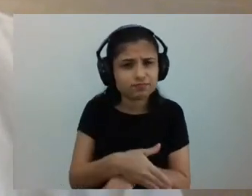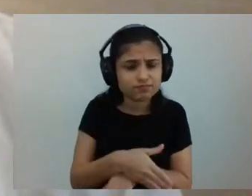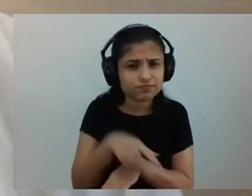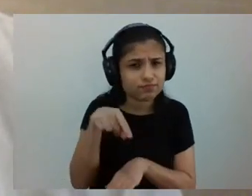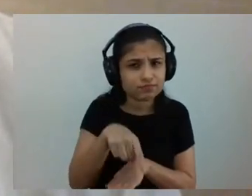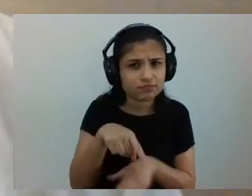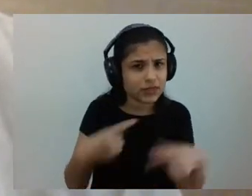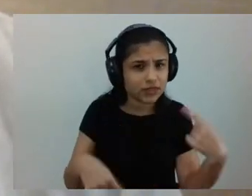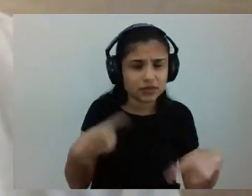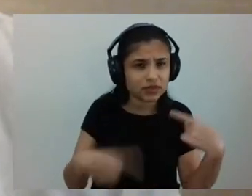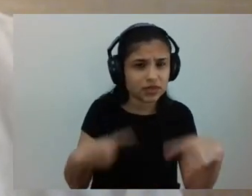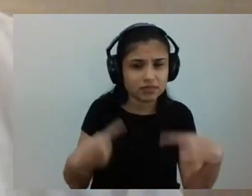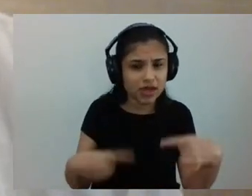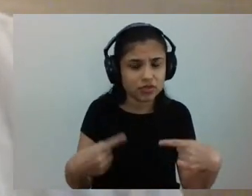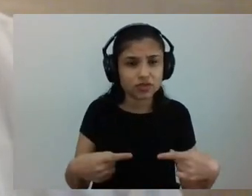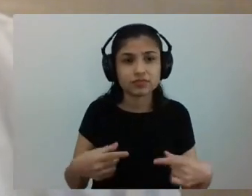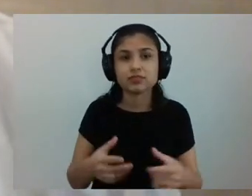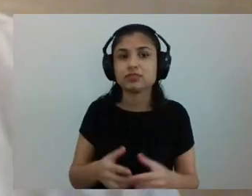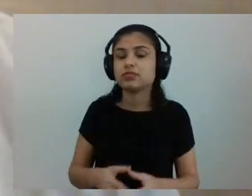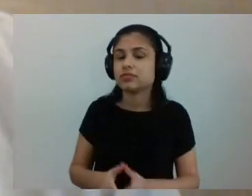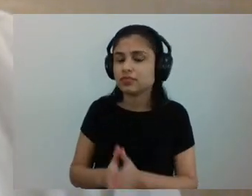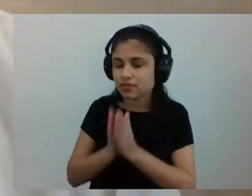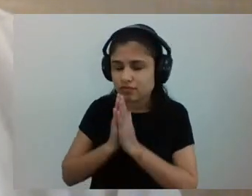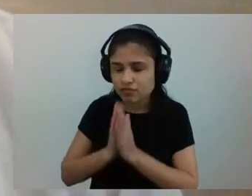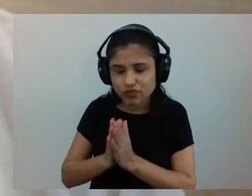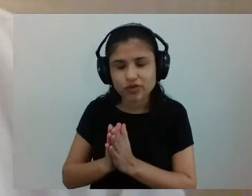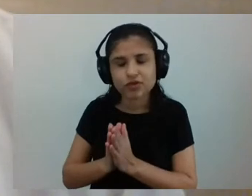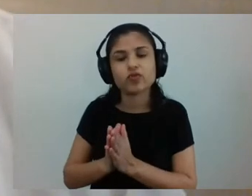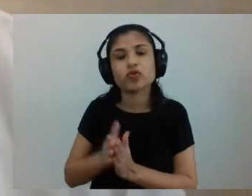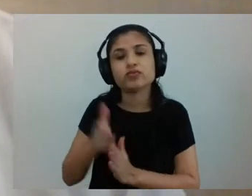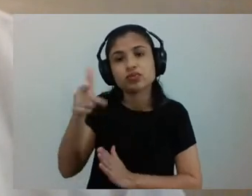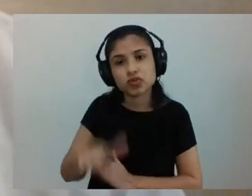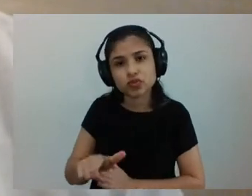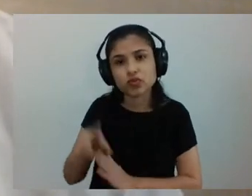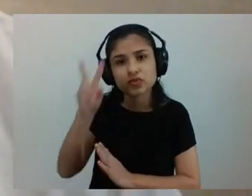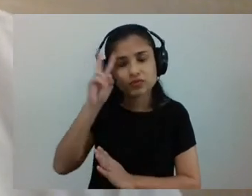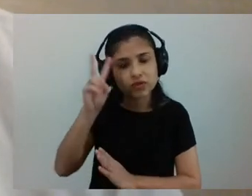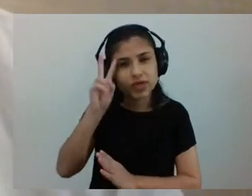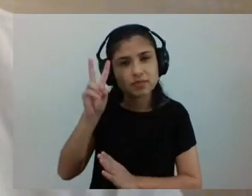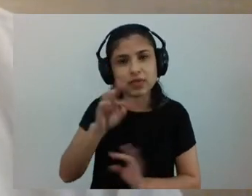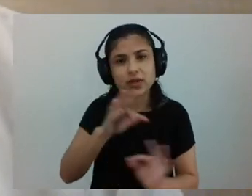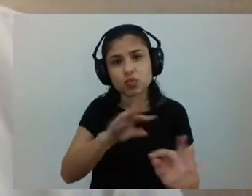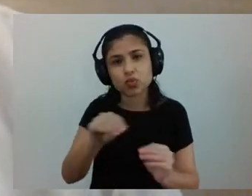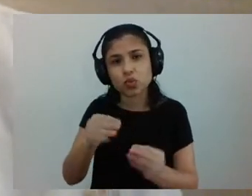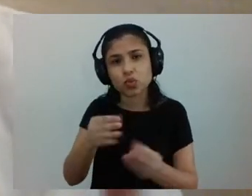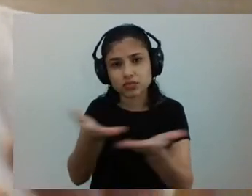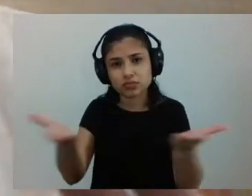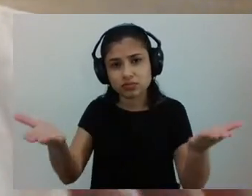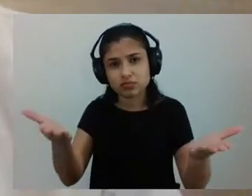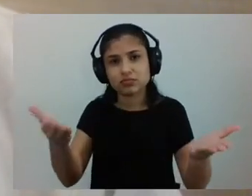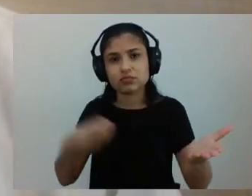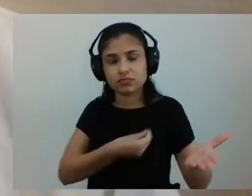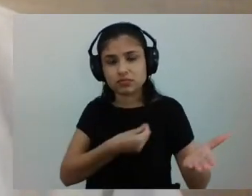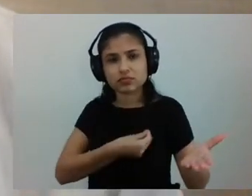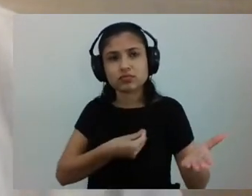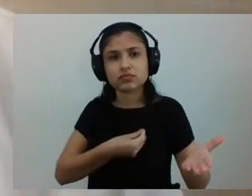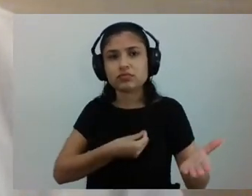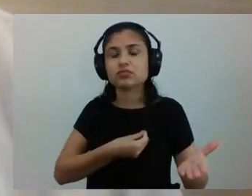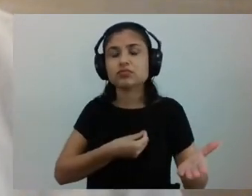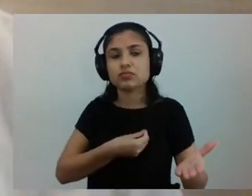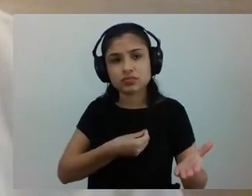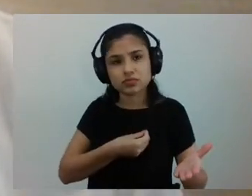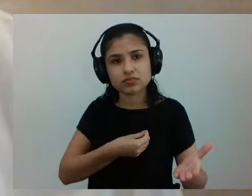Então, insistimos mais uma vez, né, para lembrar a todos os presentes que se atentem à condução